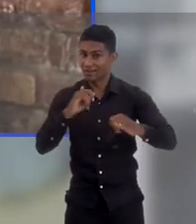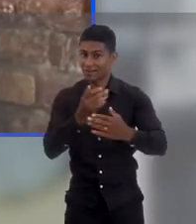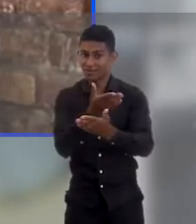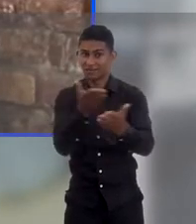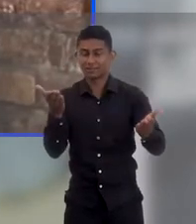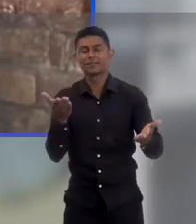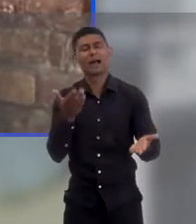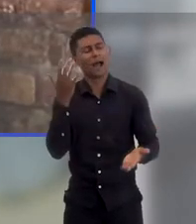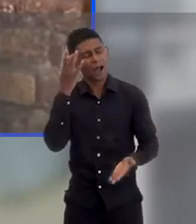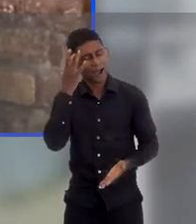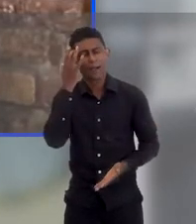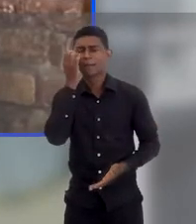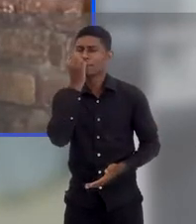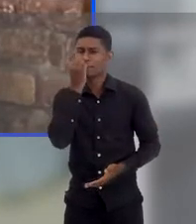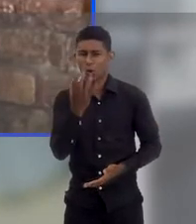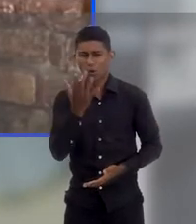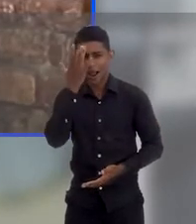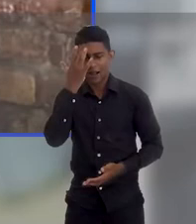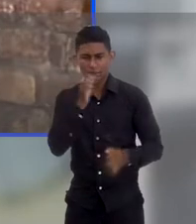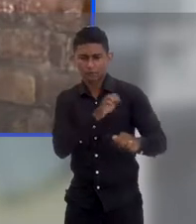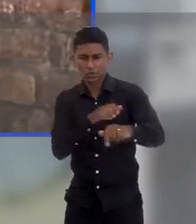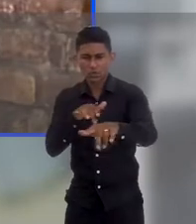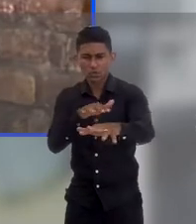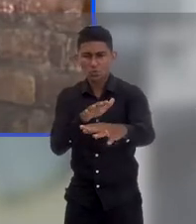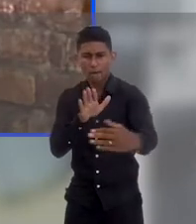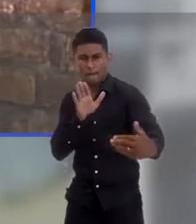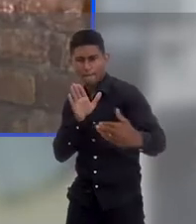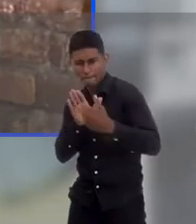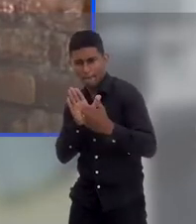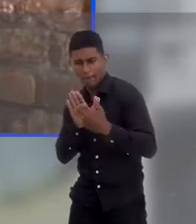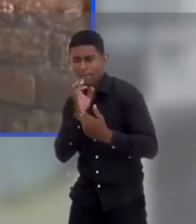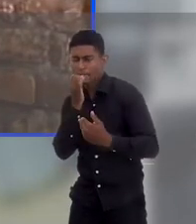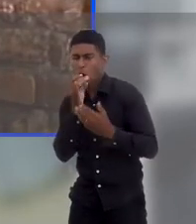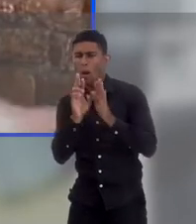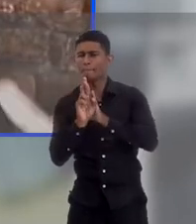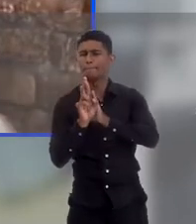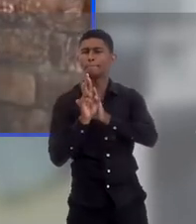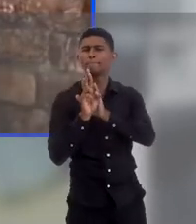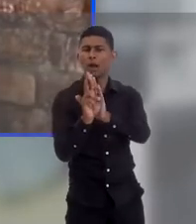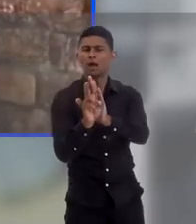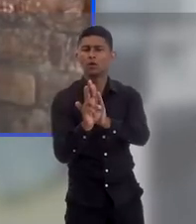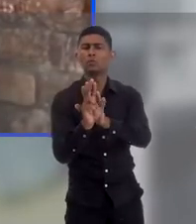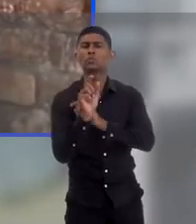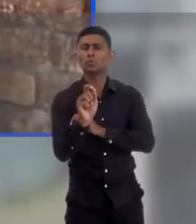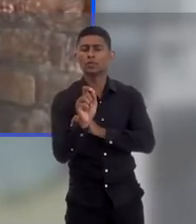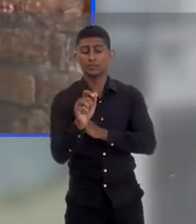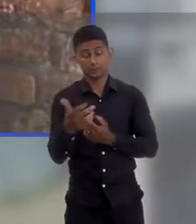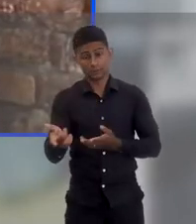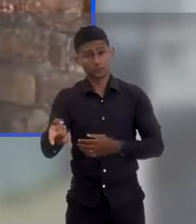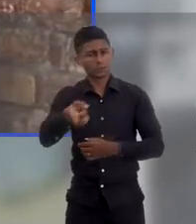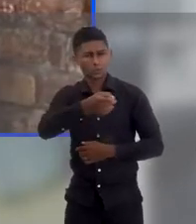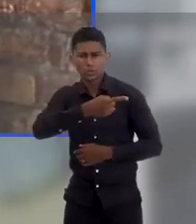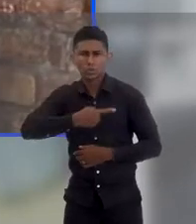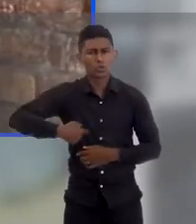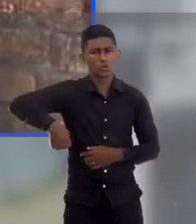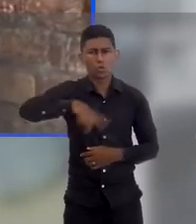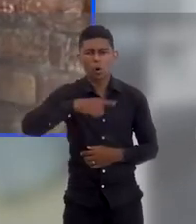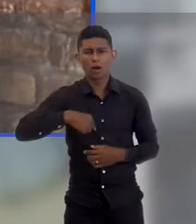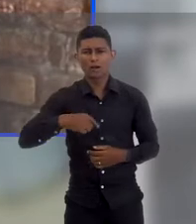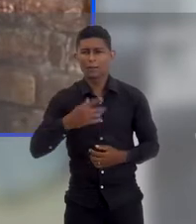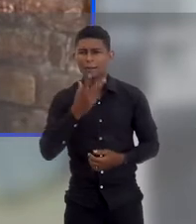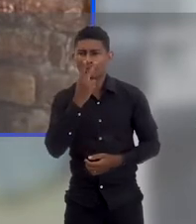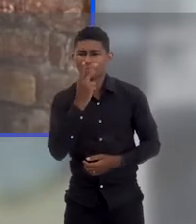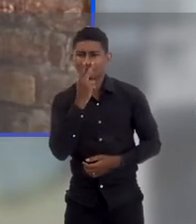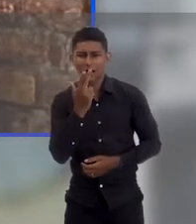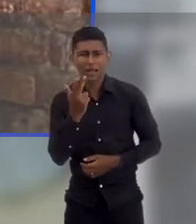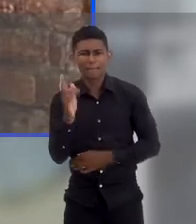Mas é uma ala que eu acho que vai lá para o final do desfile. Ela tem essa representação muito importante de que todos nós, apesar,